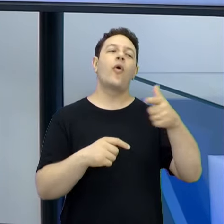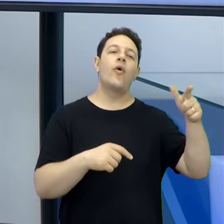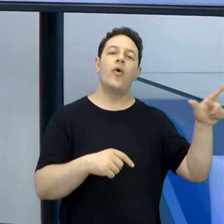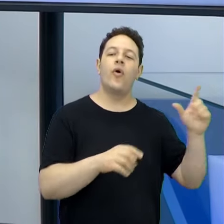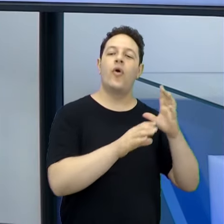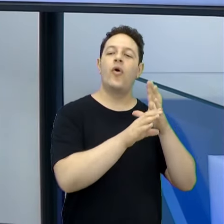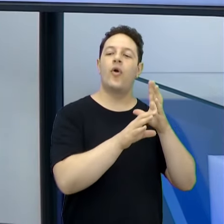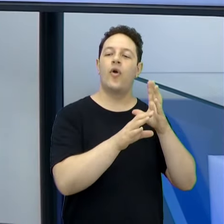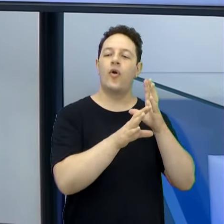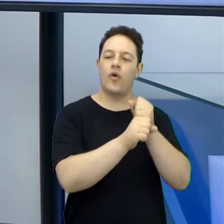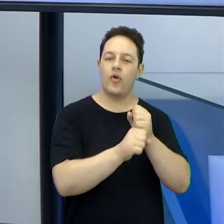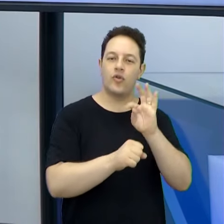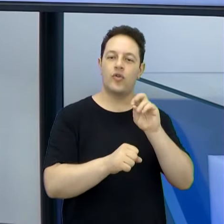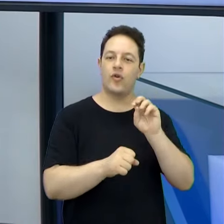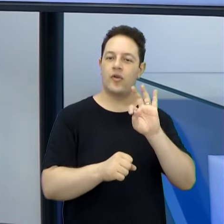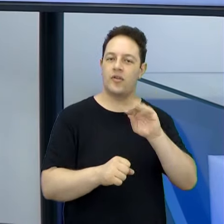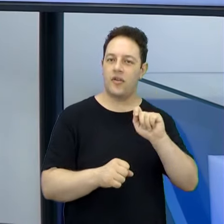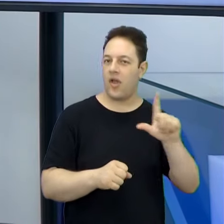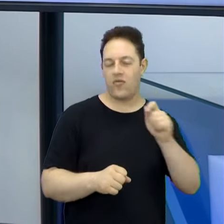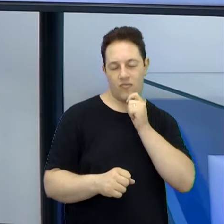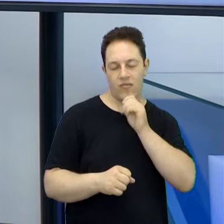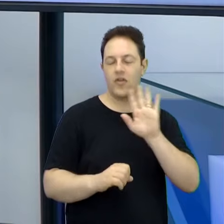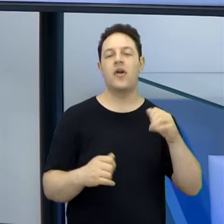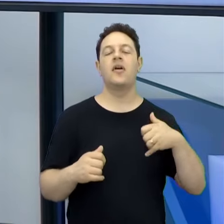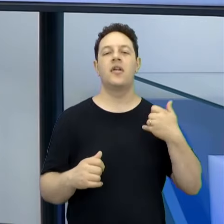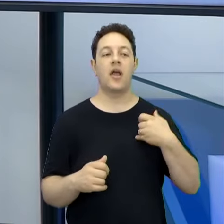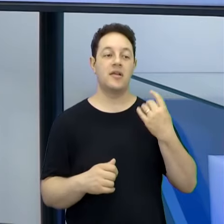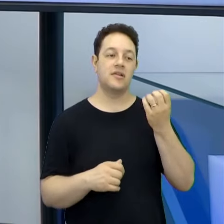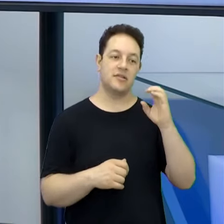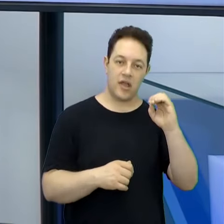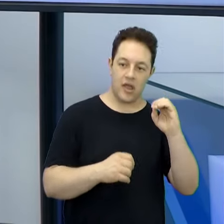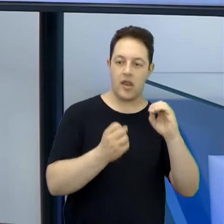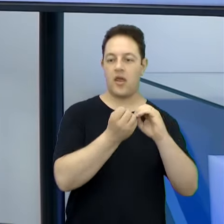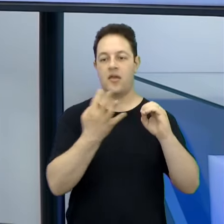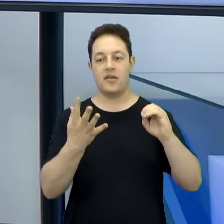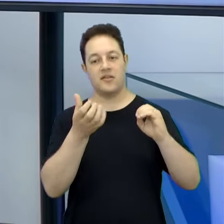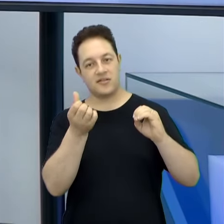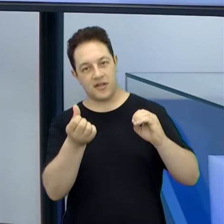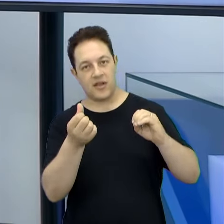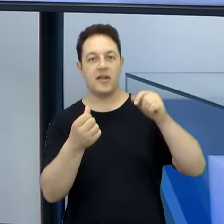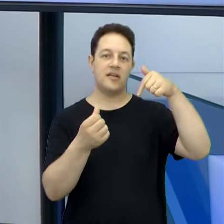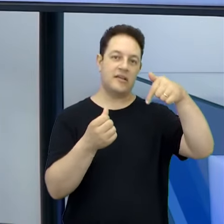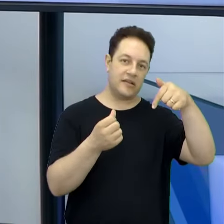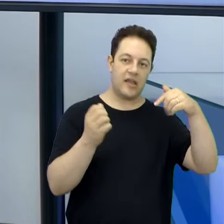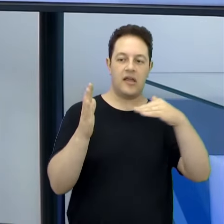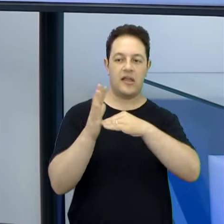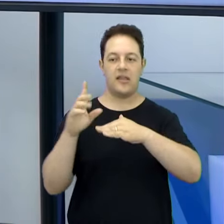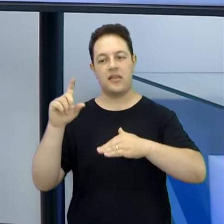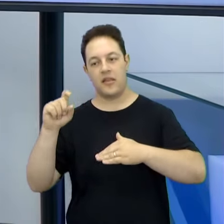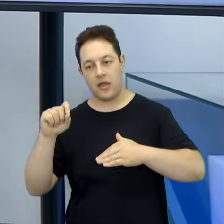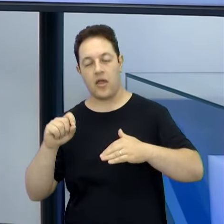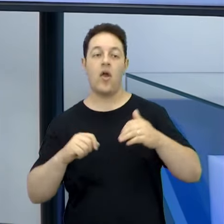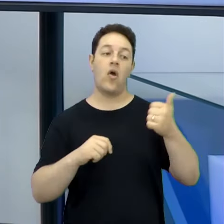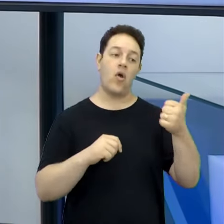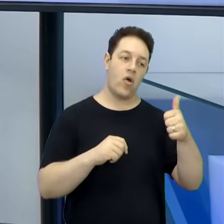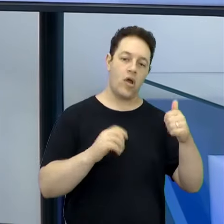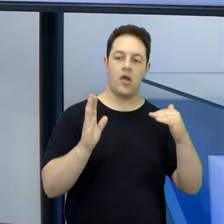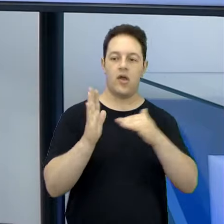eu projetei aí de 0 a 6 anos, de 7 a 10 e de 11 a 17. Eu não fiz o